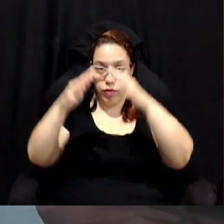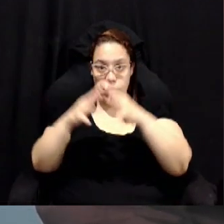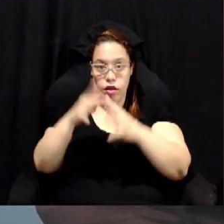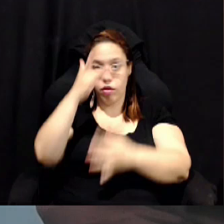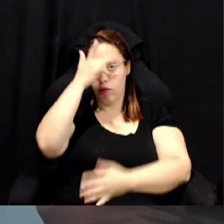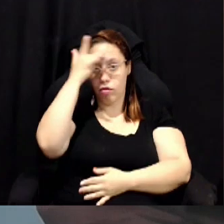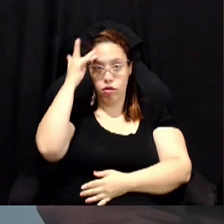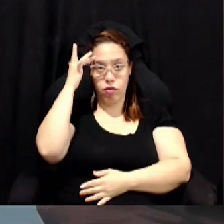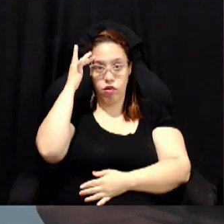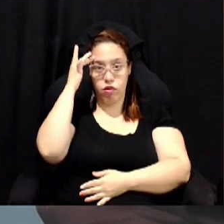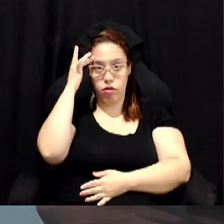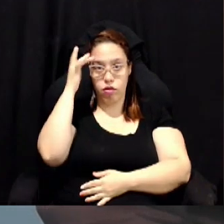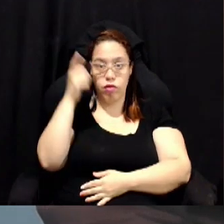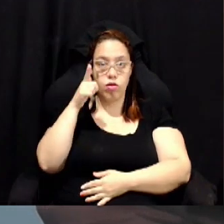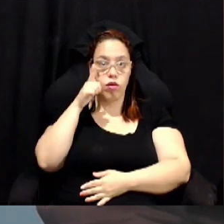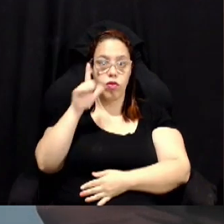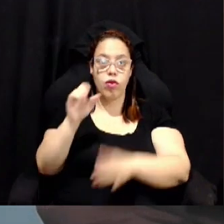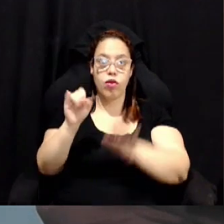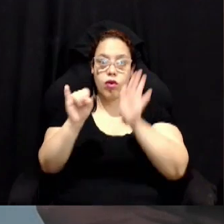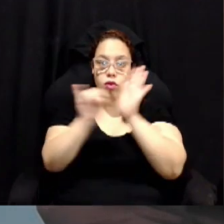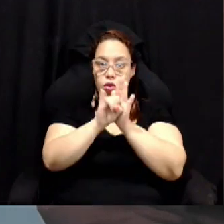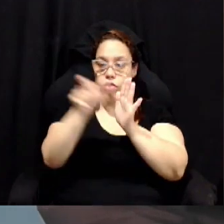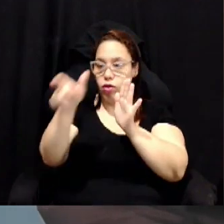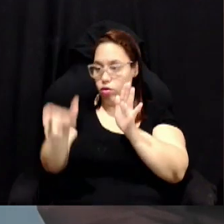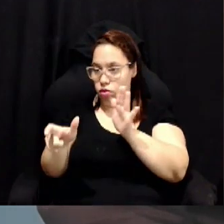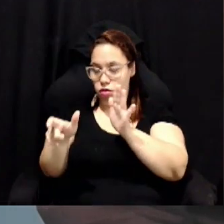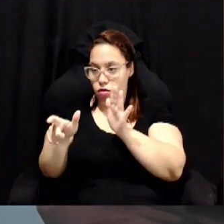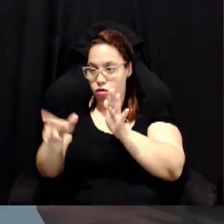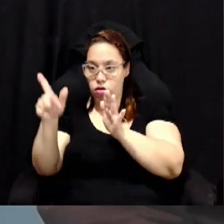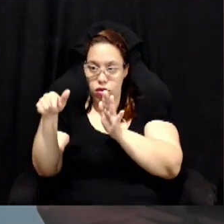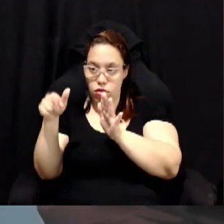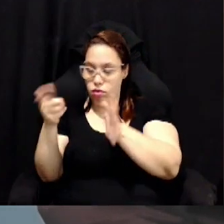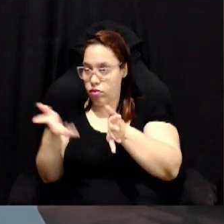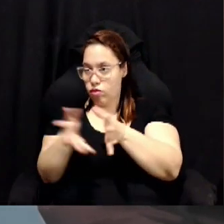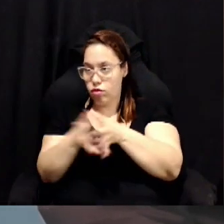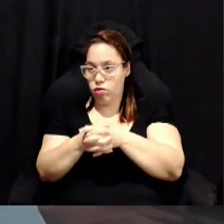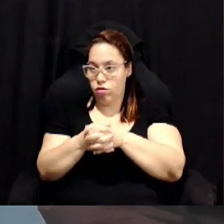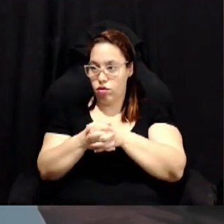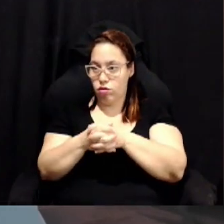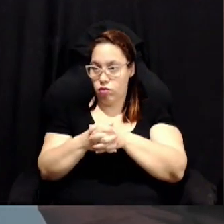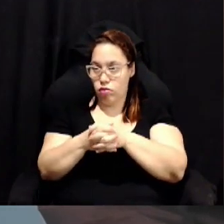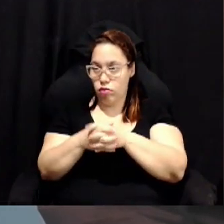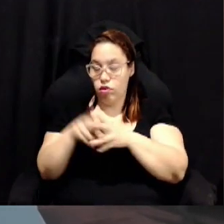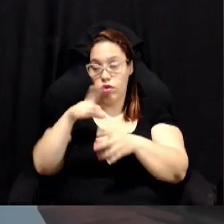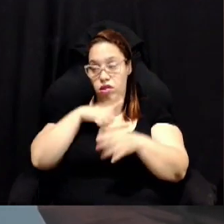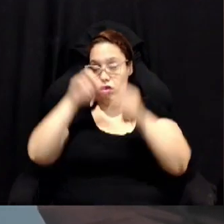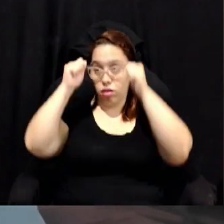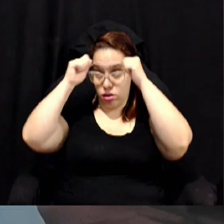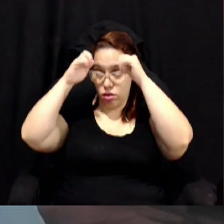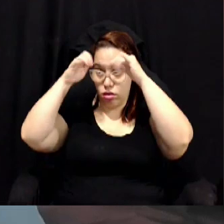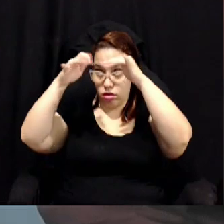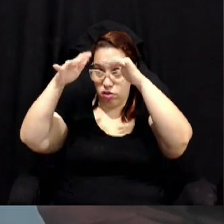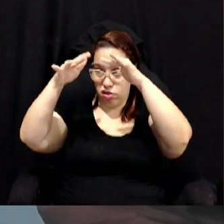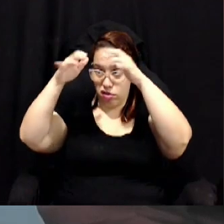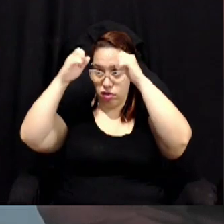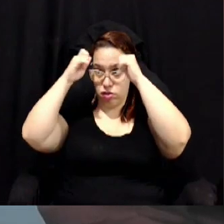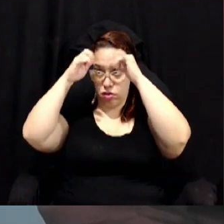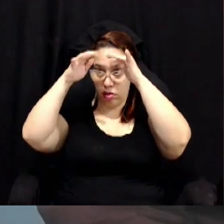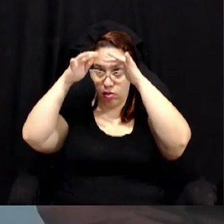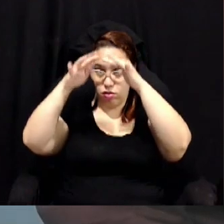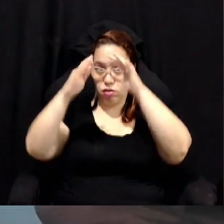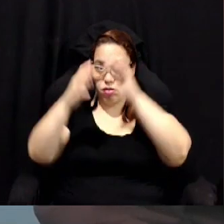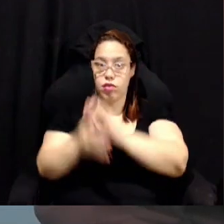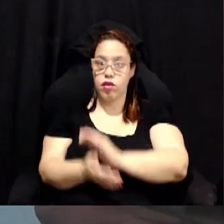não consegue identificar que aquela pessoa ela tenha o autismo. Seja também uma pessoa, às vezes,